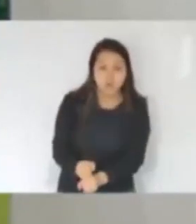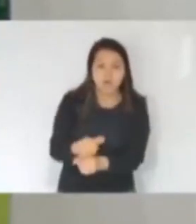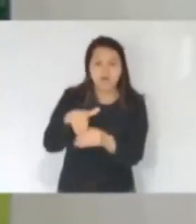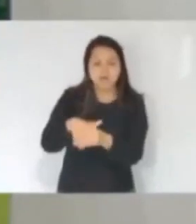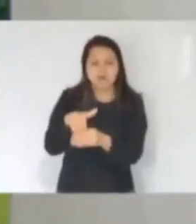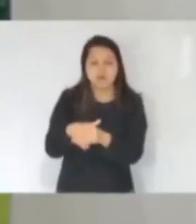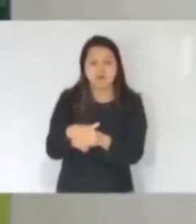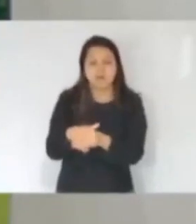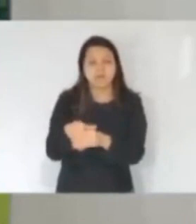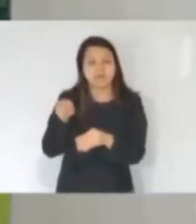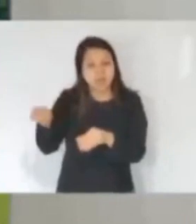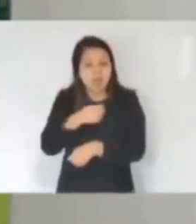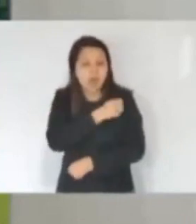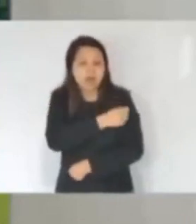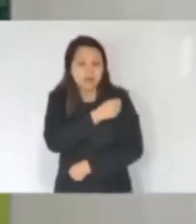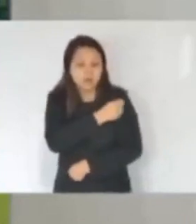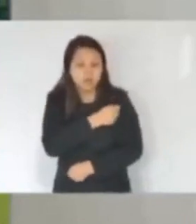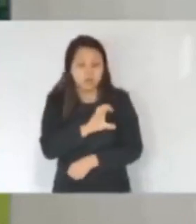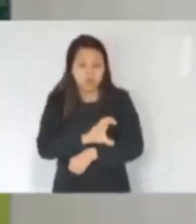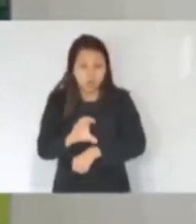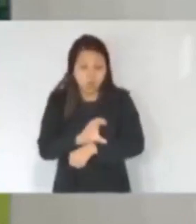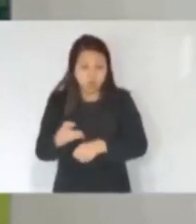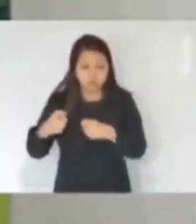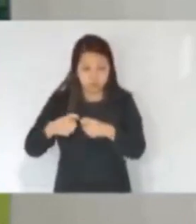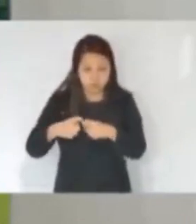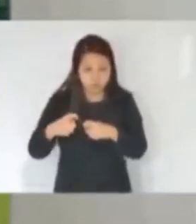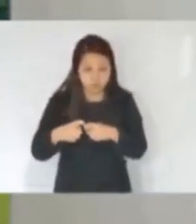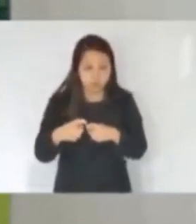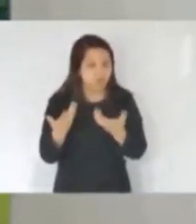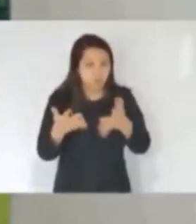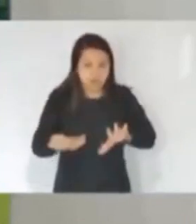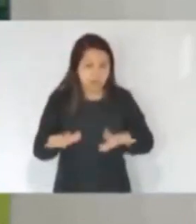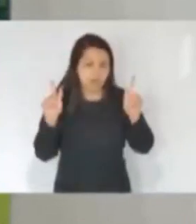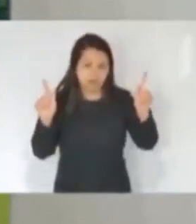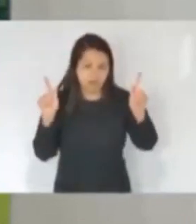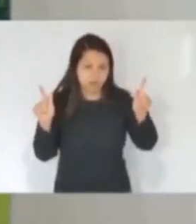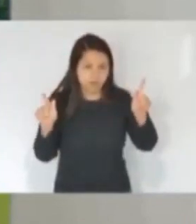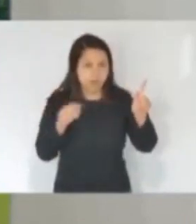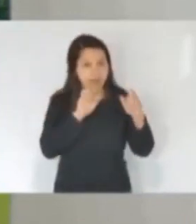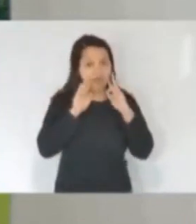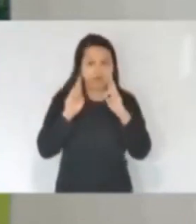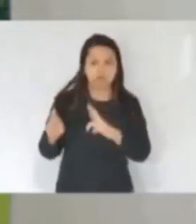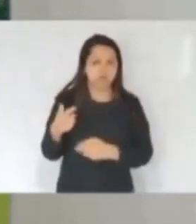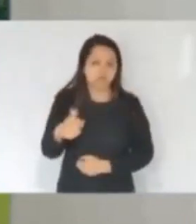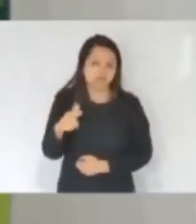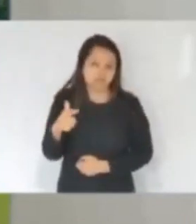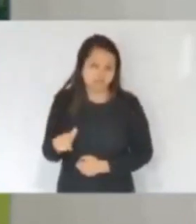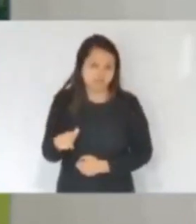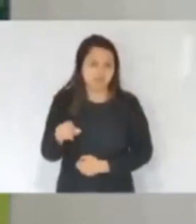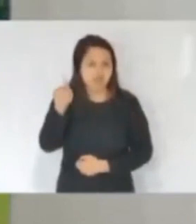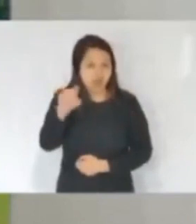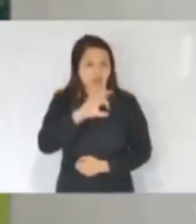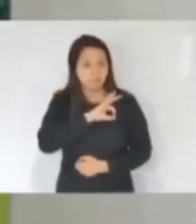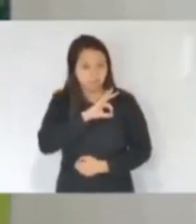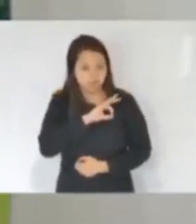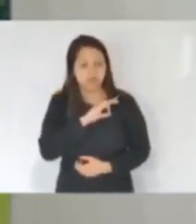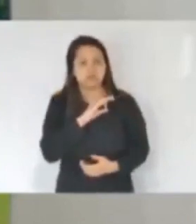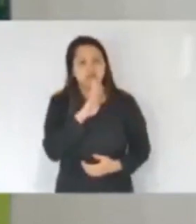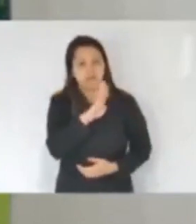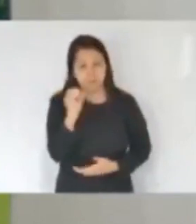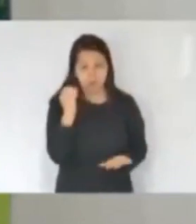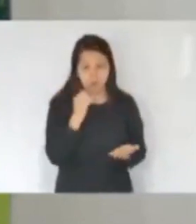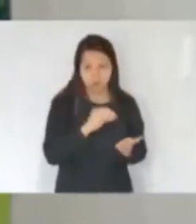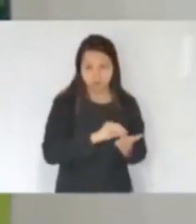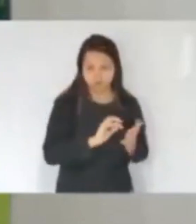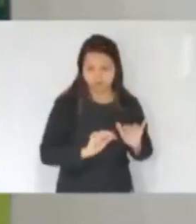optaram por não aderir à greve. Não foram respeitados. O caso foi registrado pela Polícia Civil. Ainda a nota diz o seguinte: é